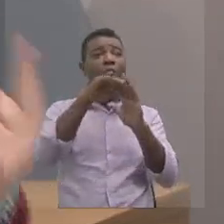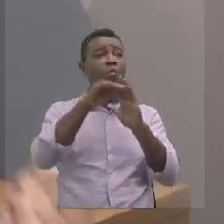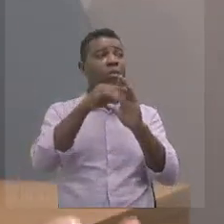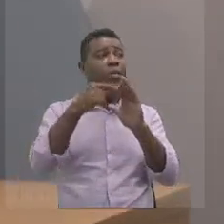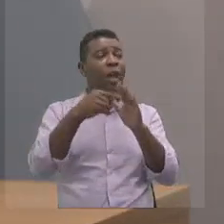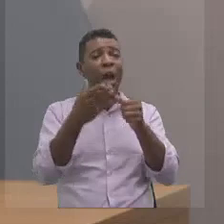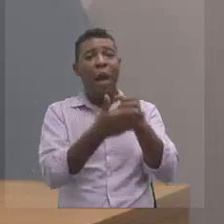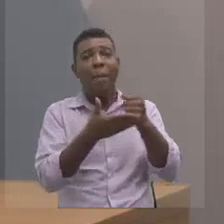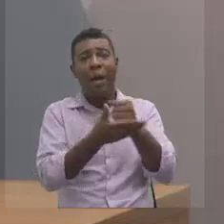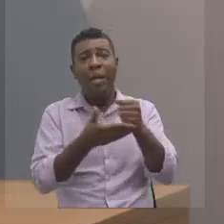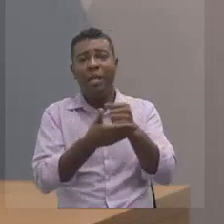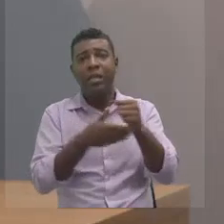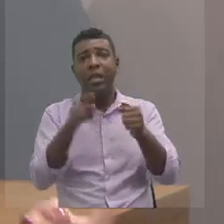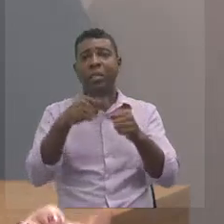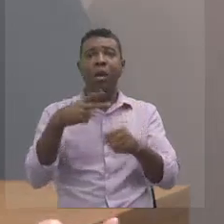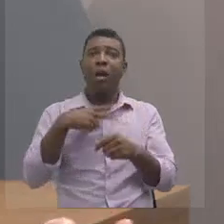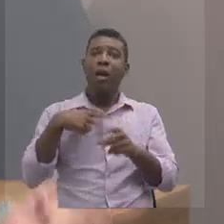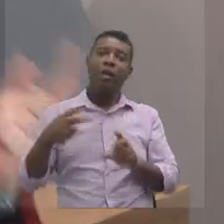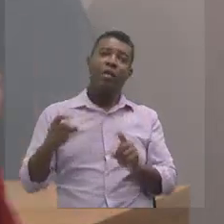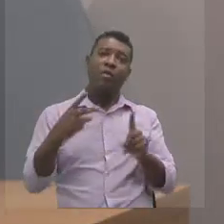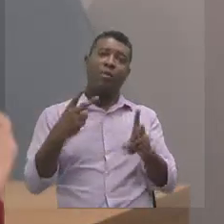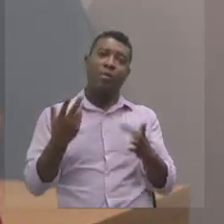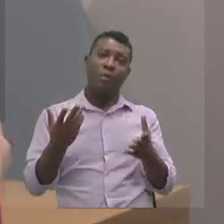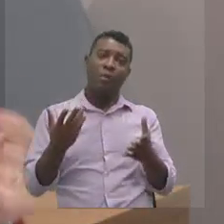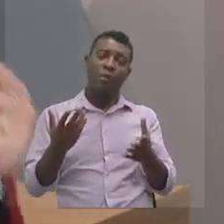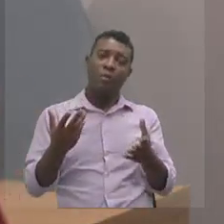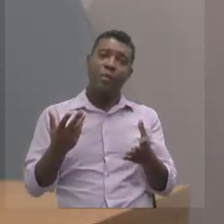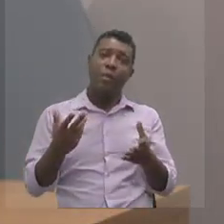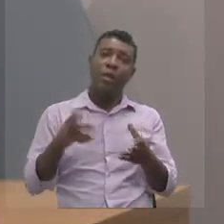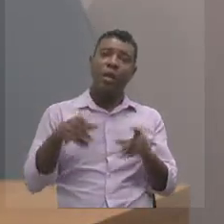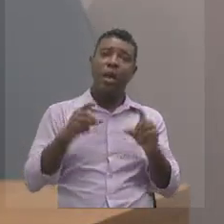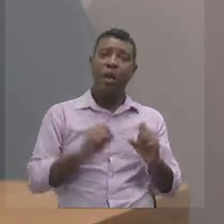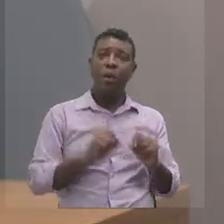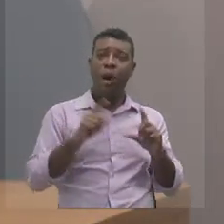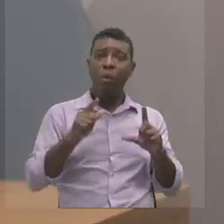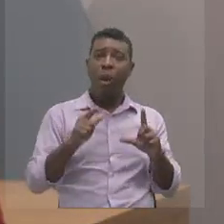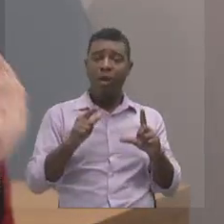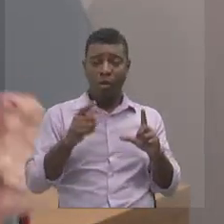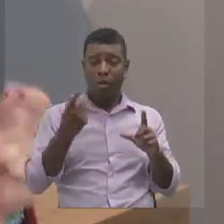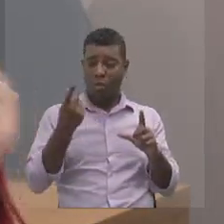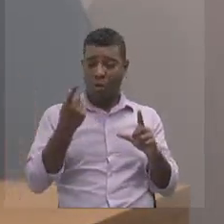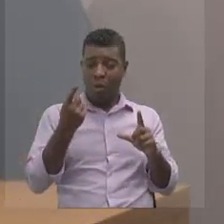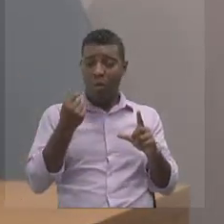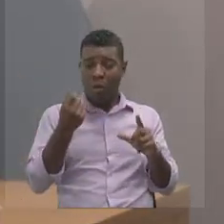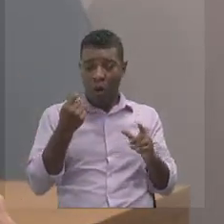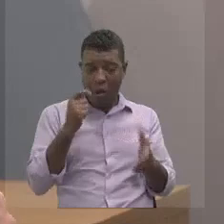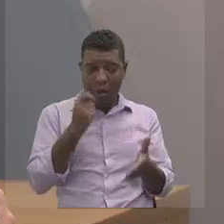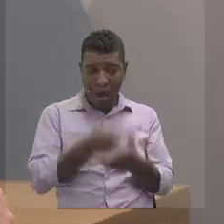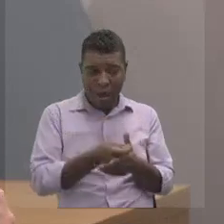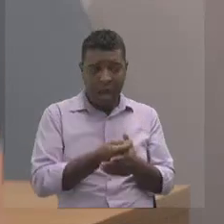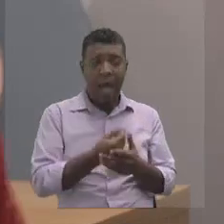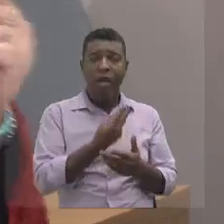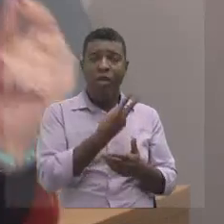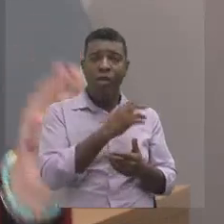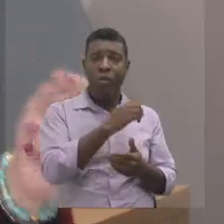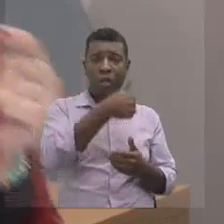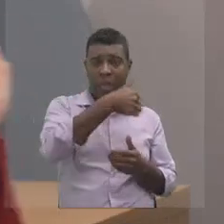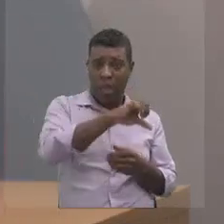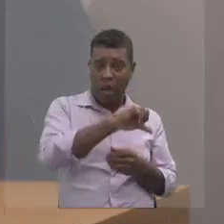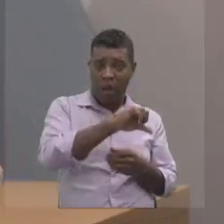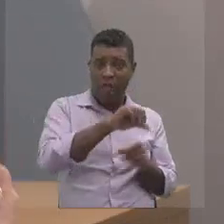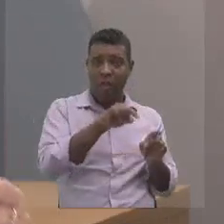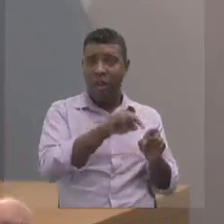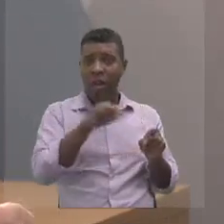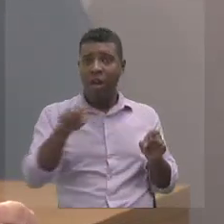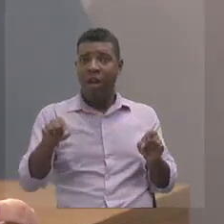aumentar a tarifa Olha só aumento da tarefa foi de 200% de 2019 a 2023 a inflação foi